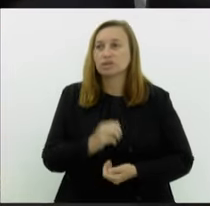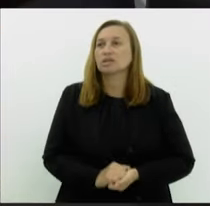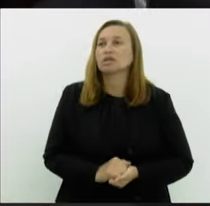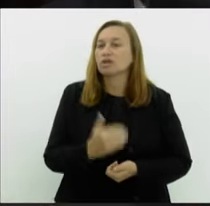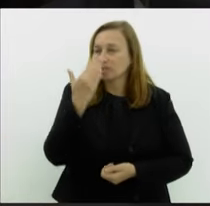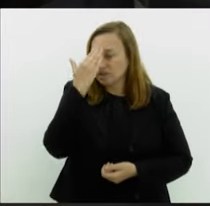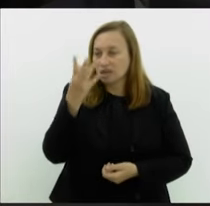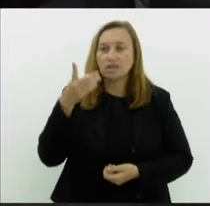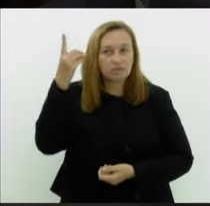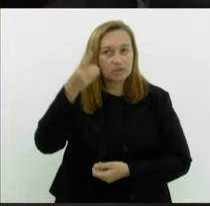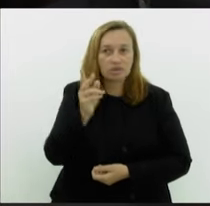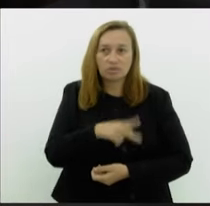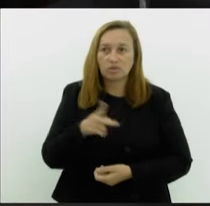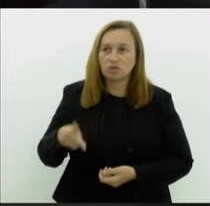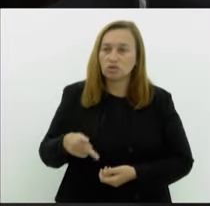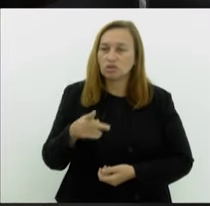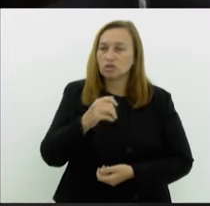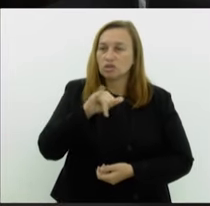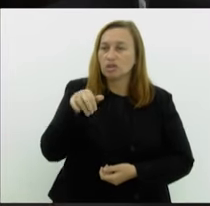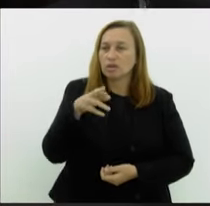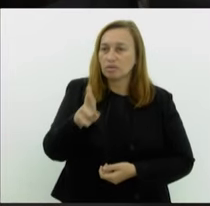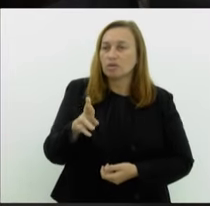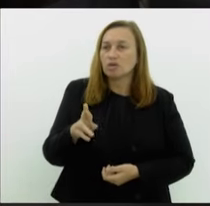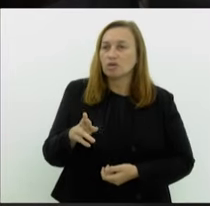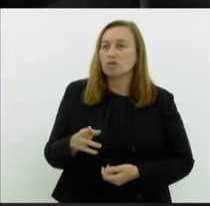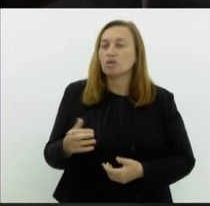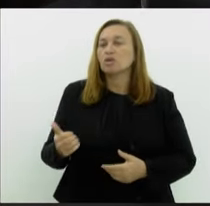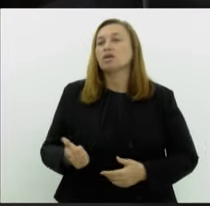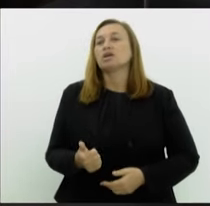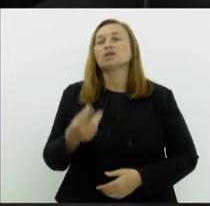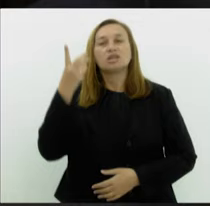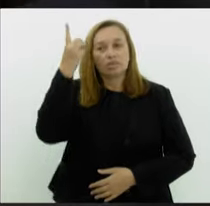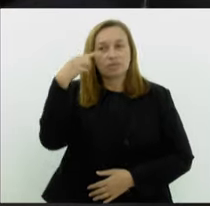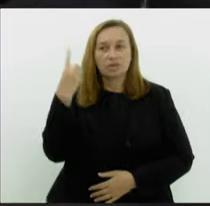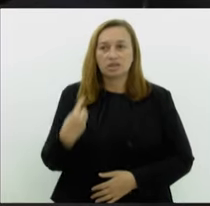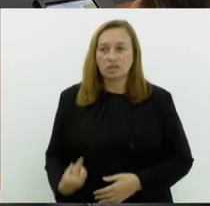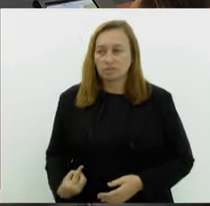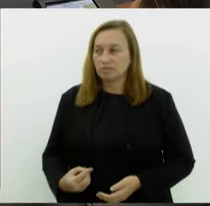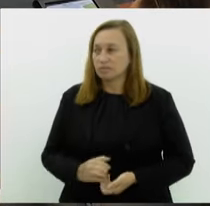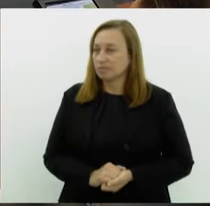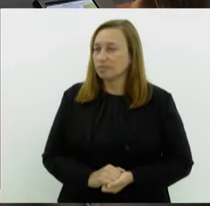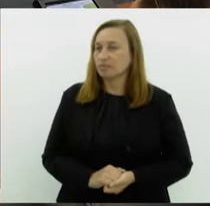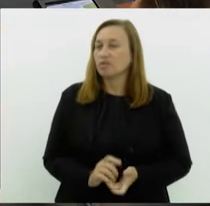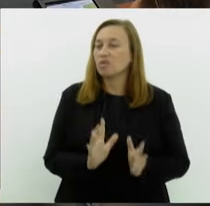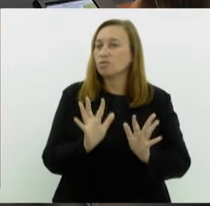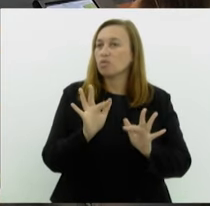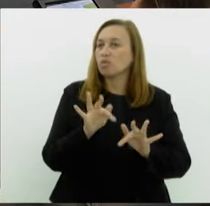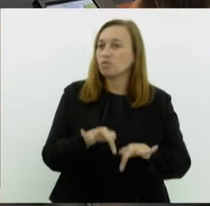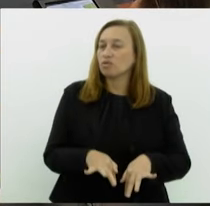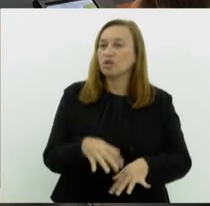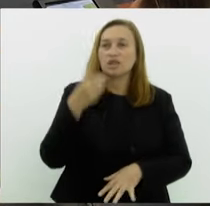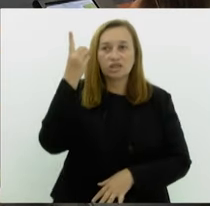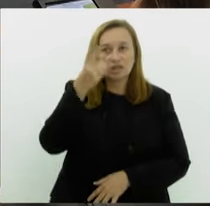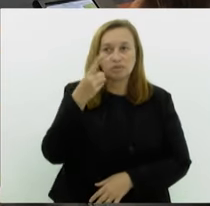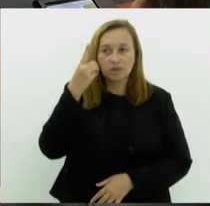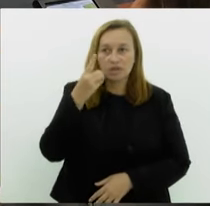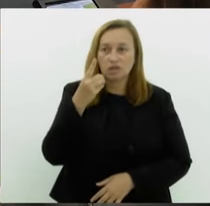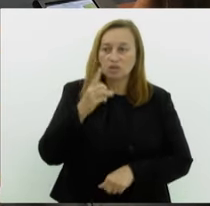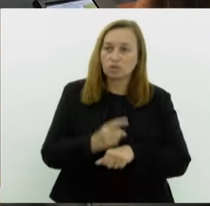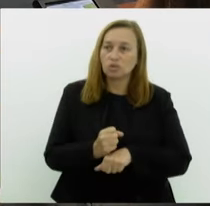obrigado, deputado professor Josemar. Penúltimo orador inscrito, a deputada Dani Balbi. E, por fim, deputado doutor